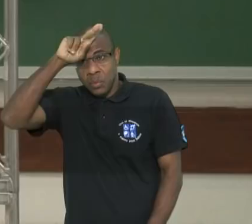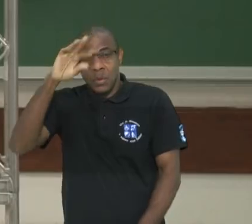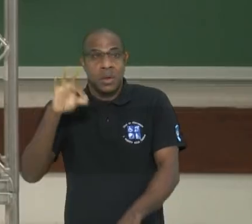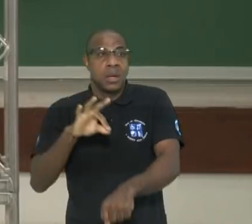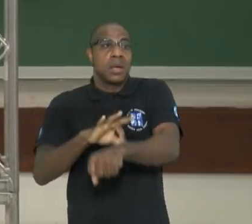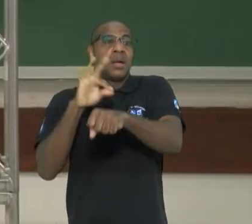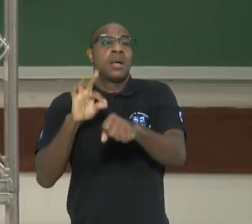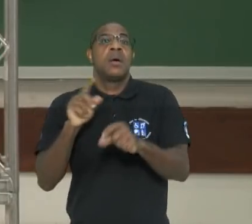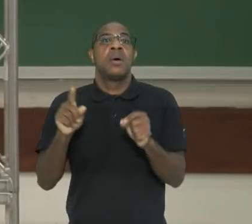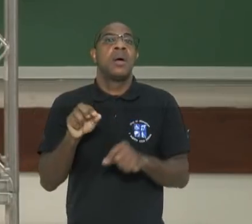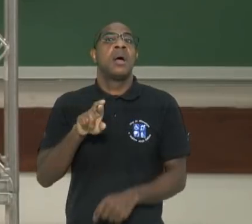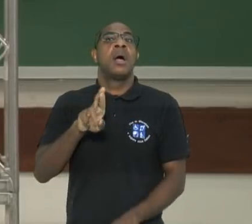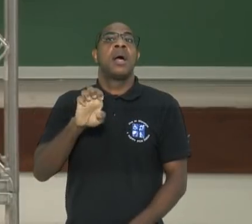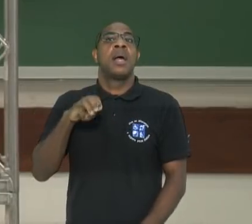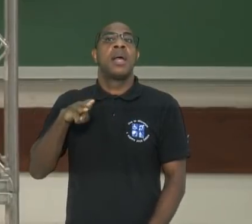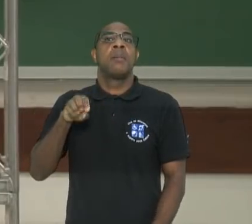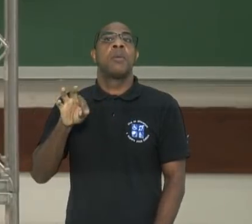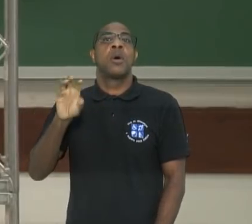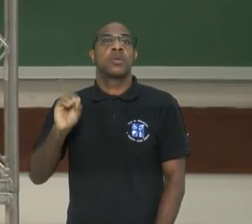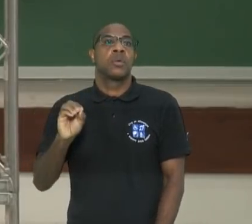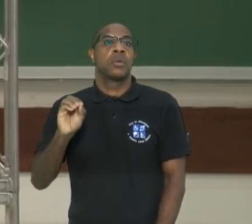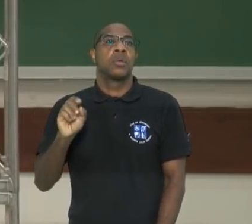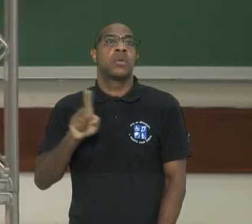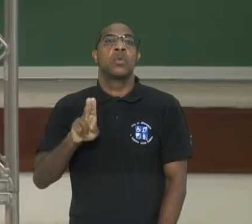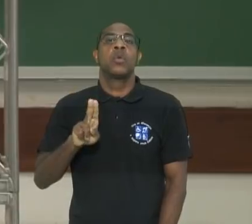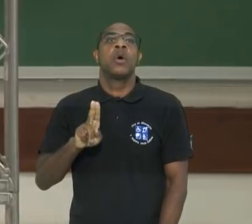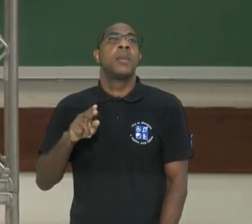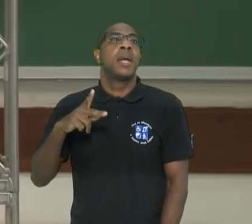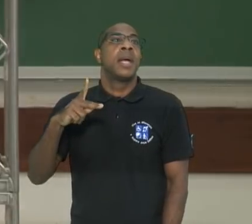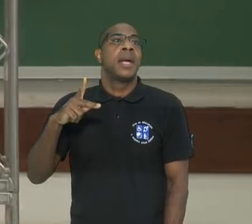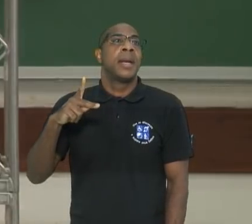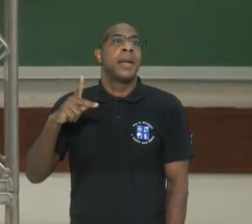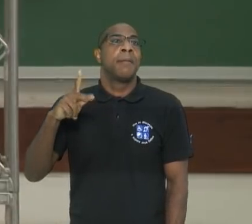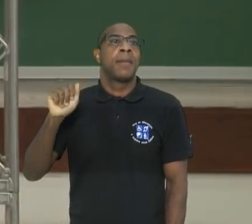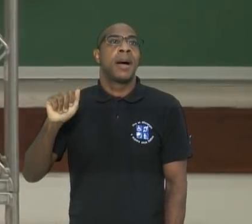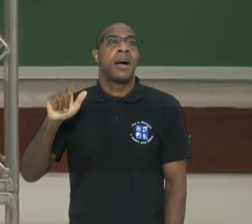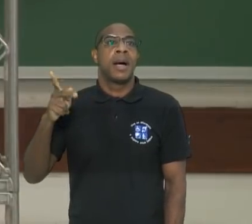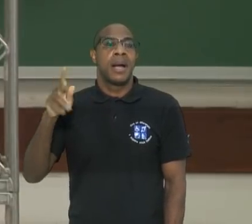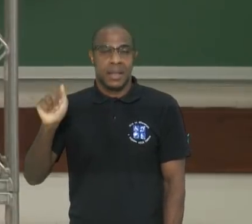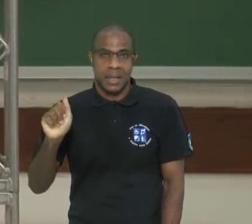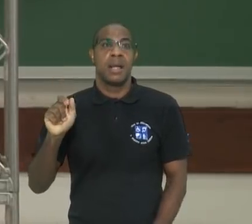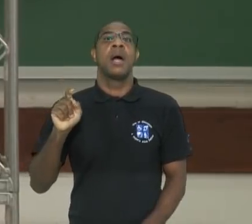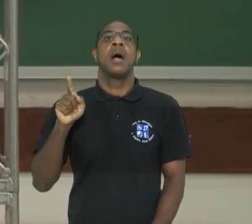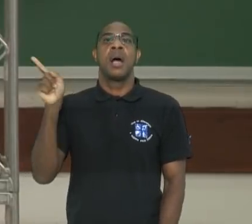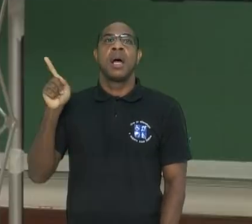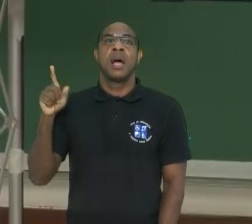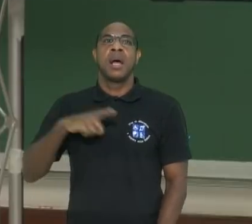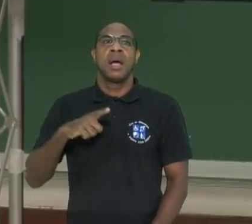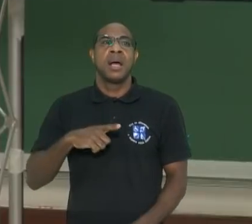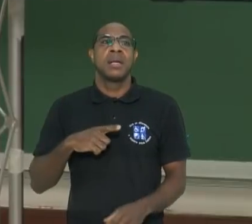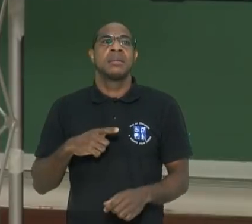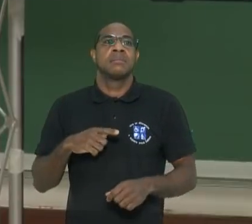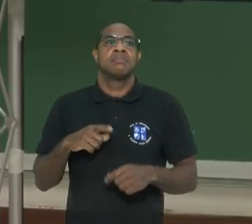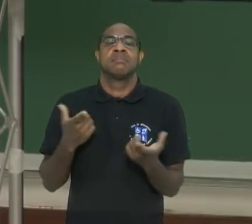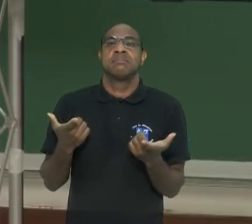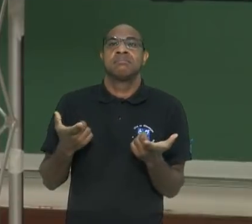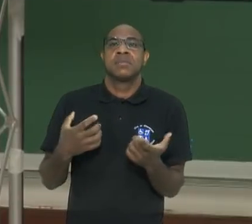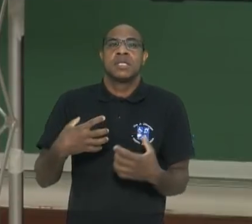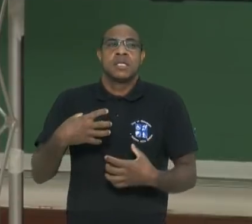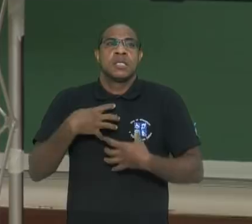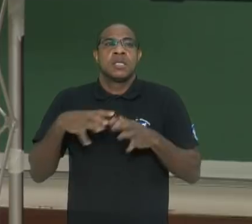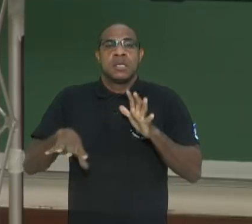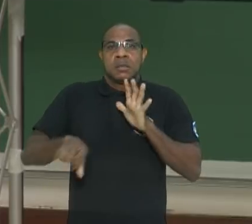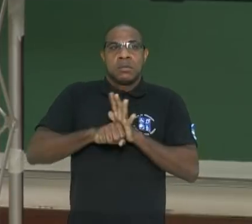gênero Flebótomo, é um mosquito chamado de palha. Causa erupções cutâneas ou